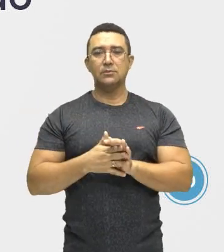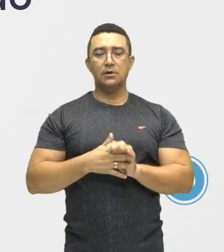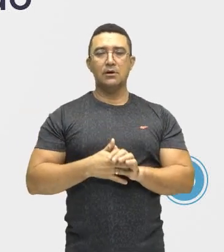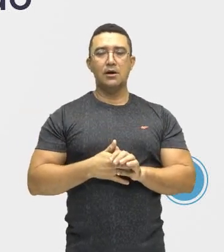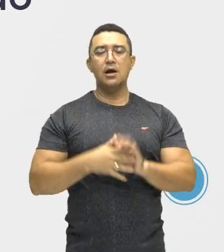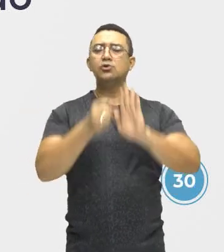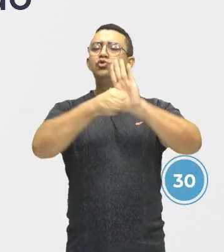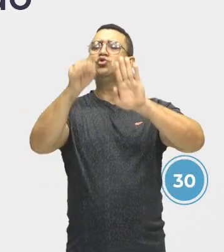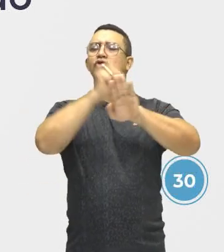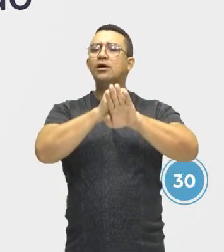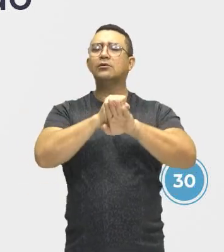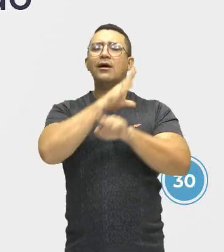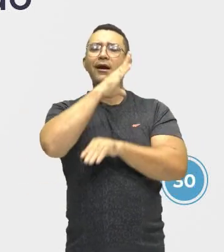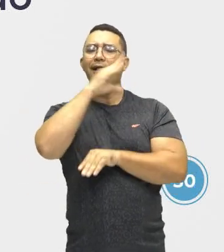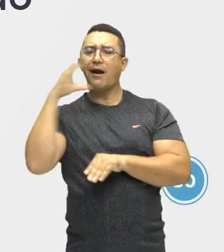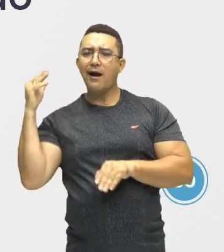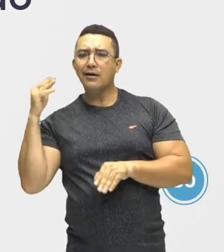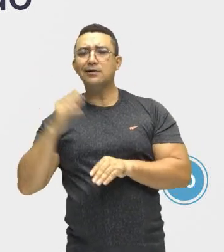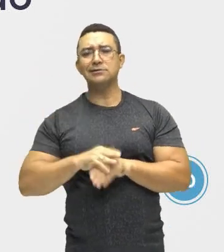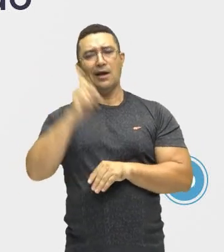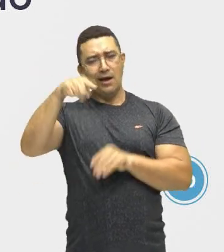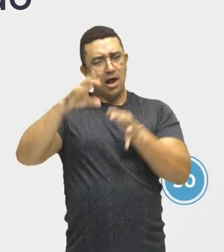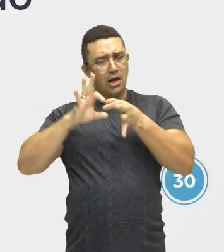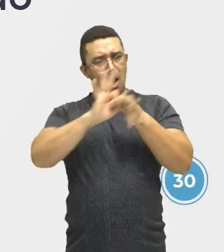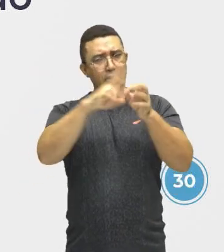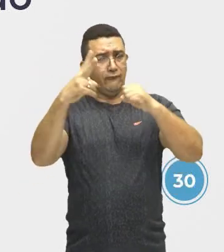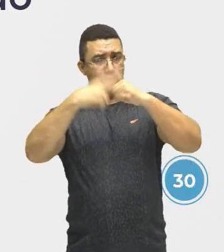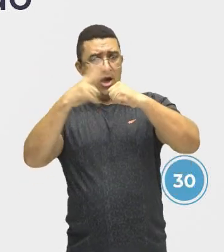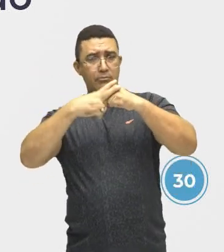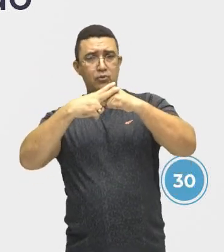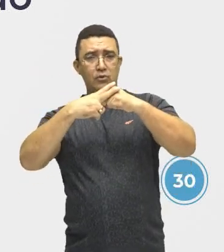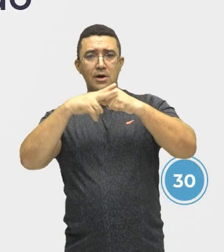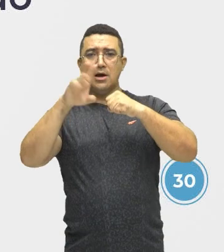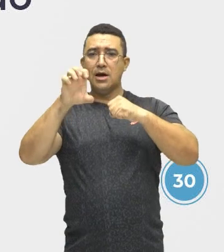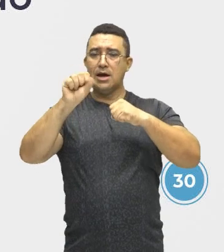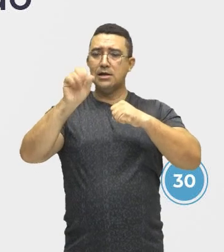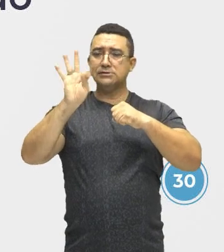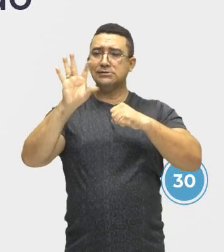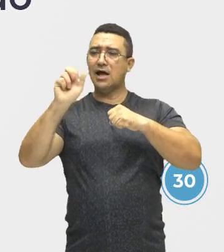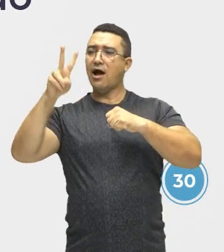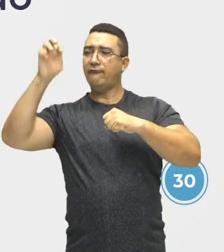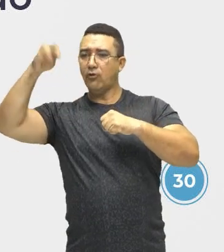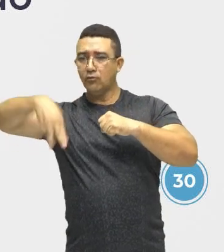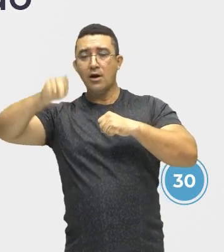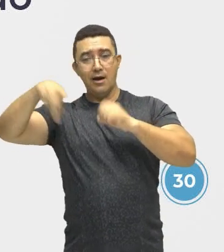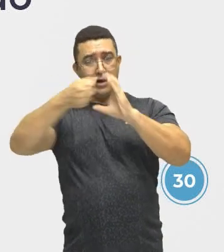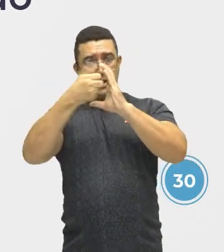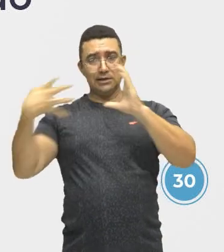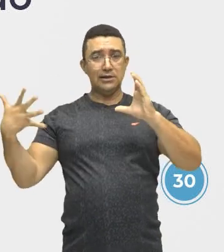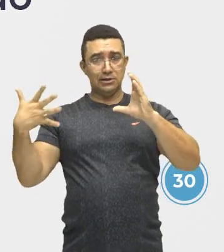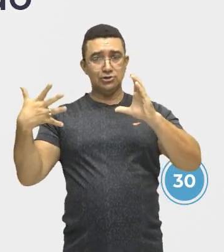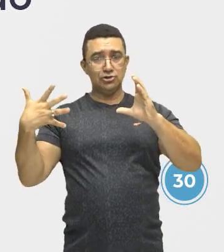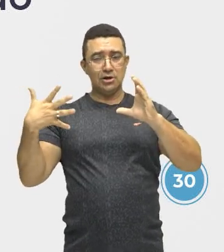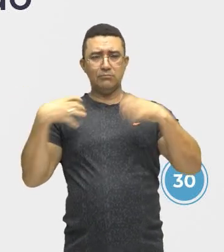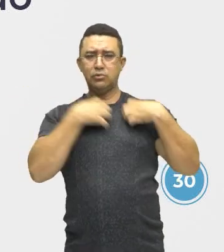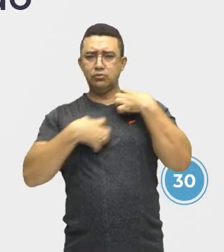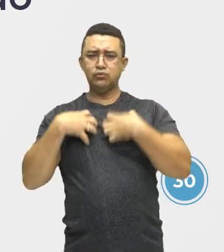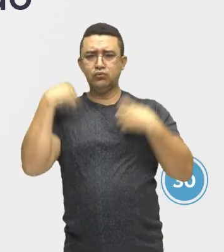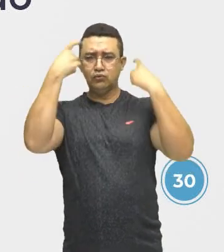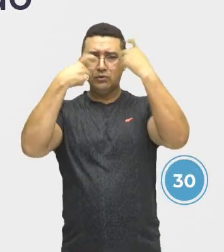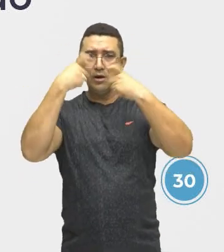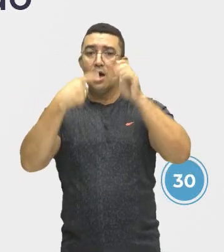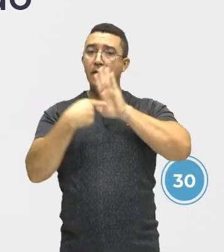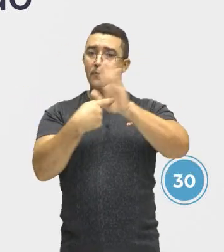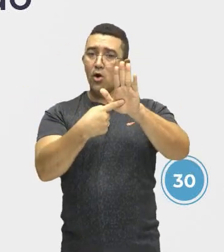os garotos, é ligado pelo verbo de ligação, estavam e a características indóceis, configurando um